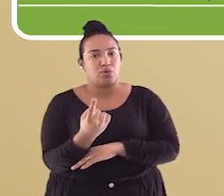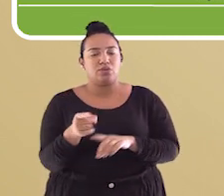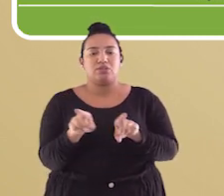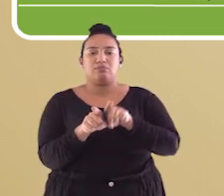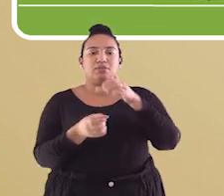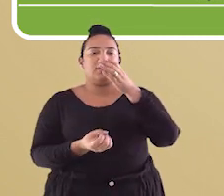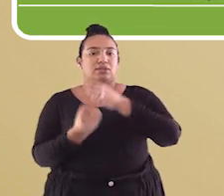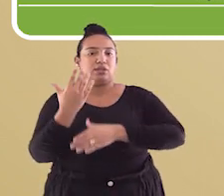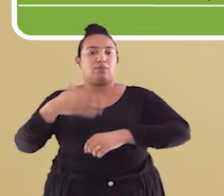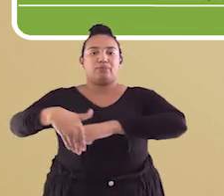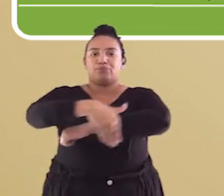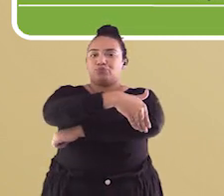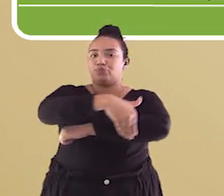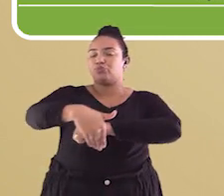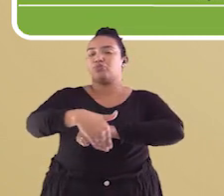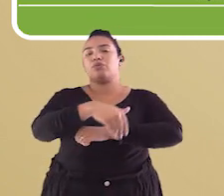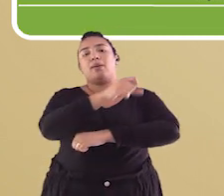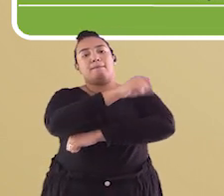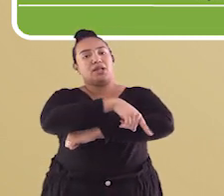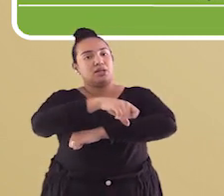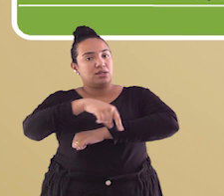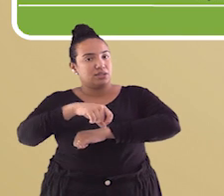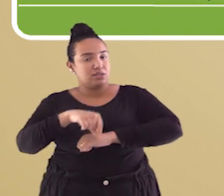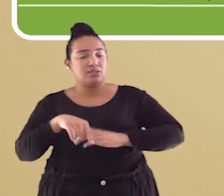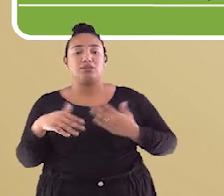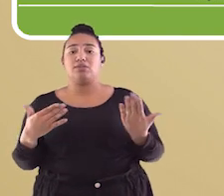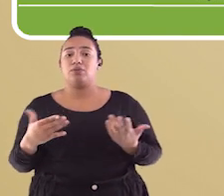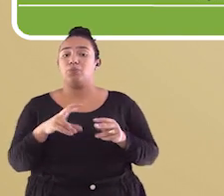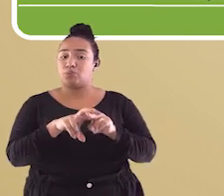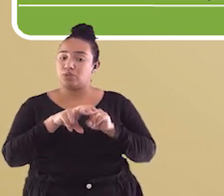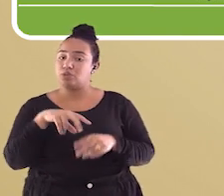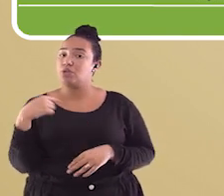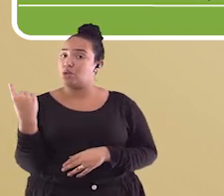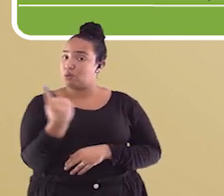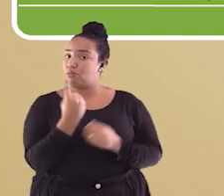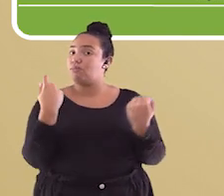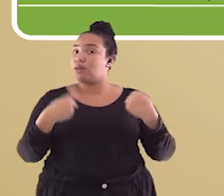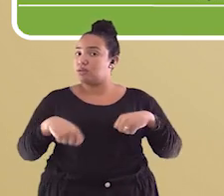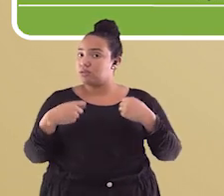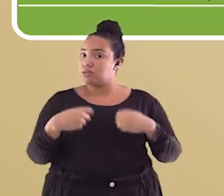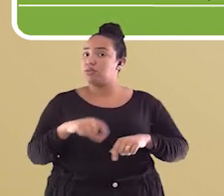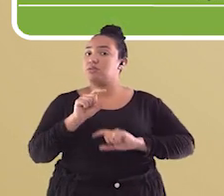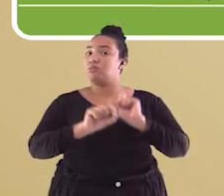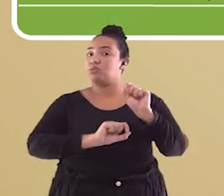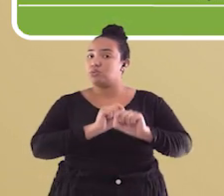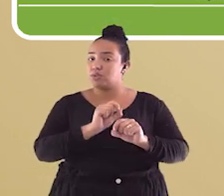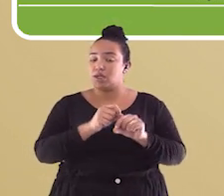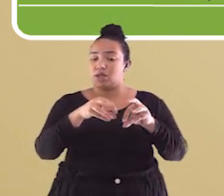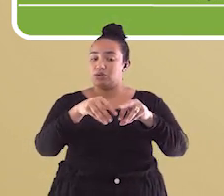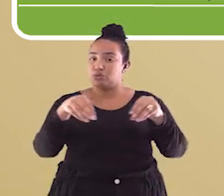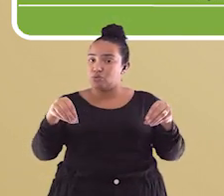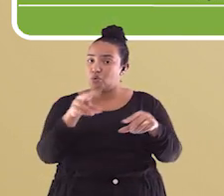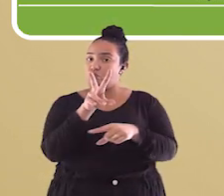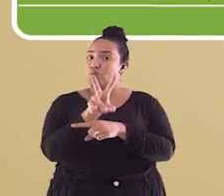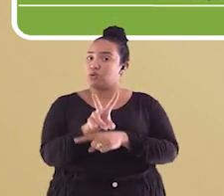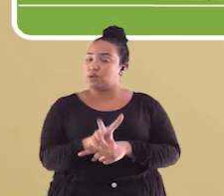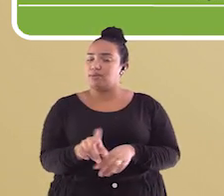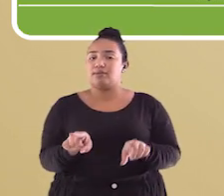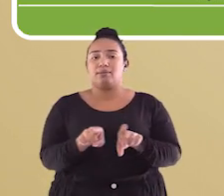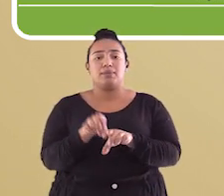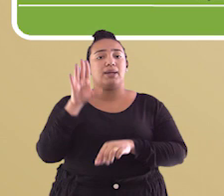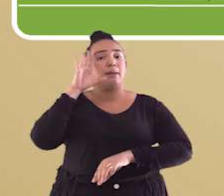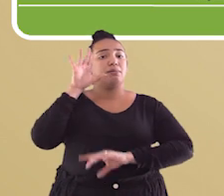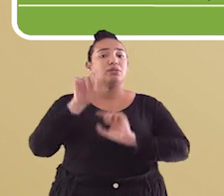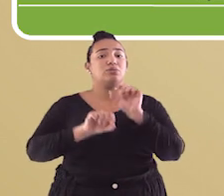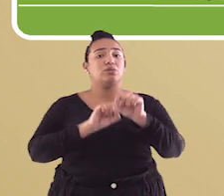de ruas e produção de alimentos. Por esse motivo, precisamos cuidar do solo, principalmente ter